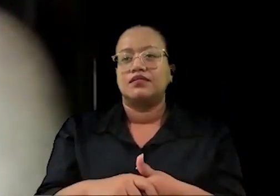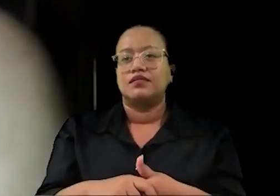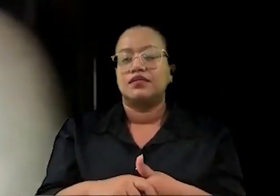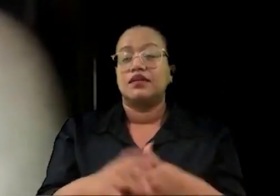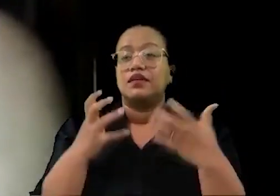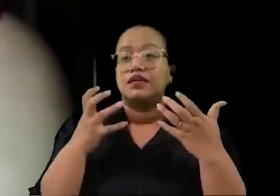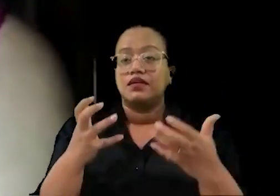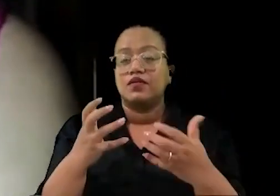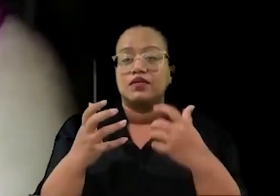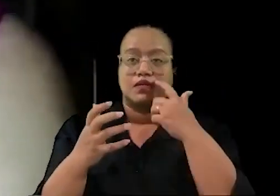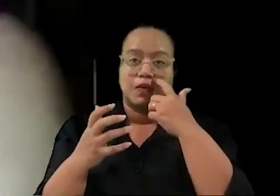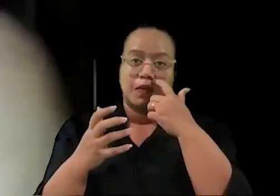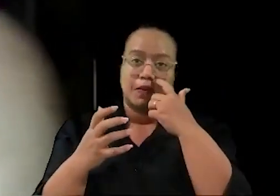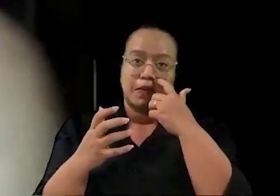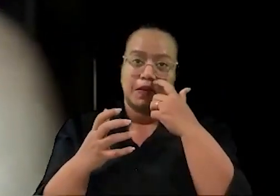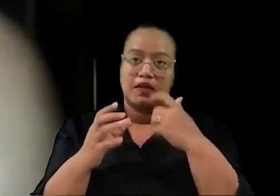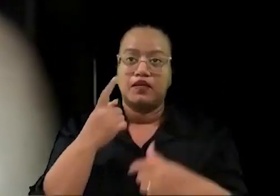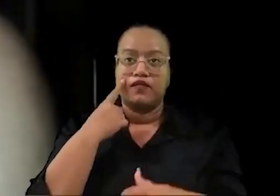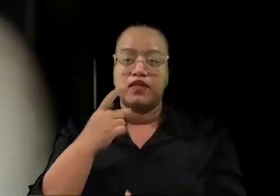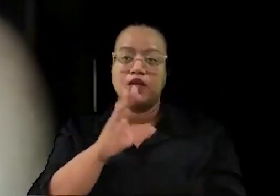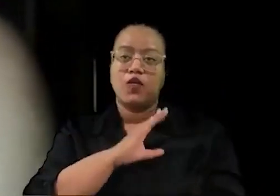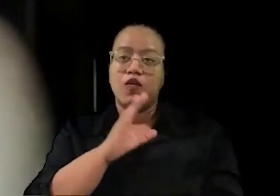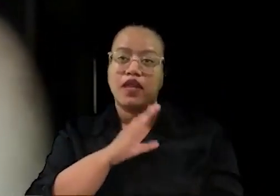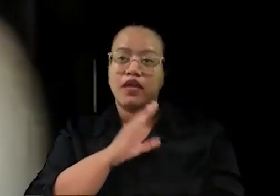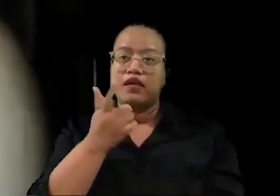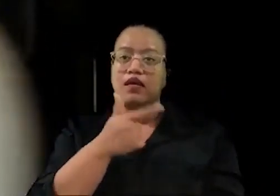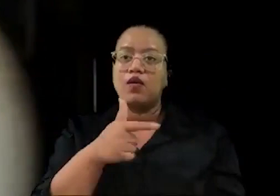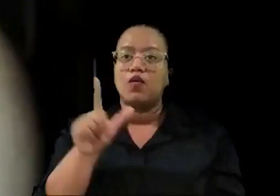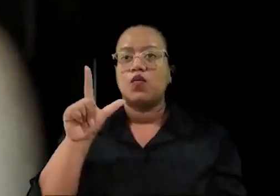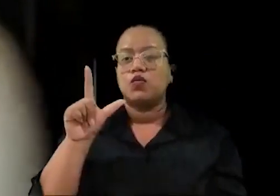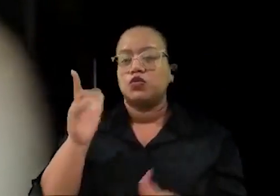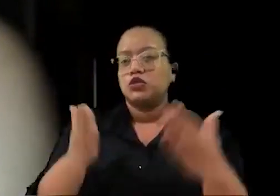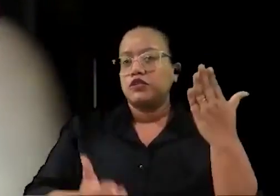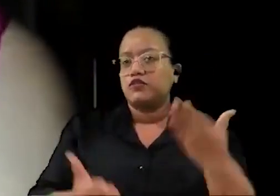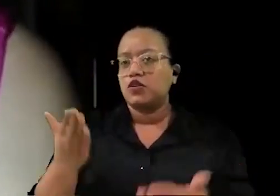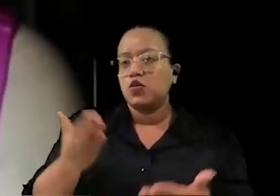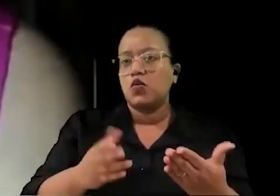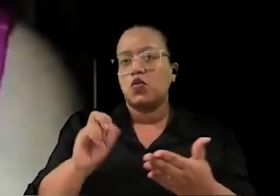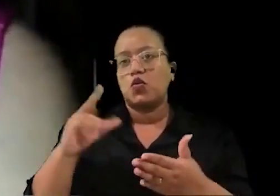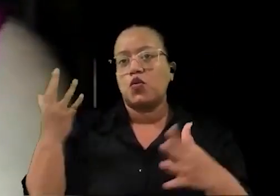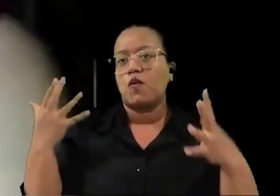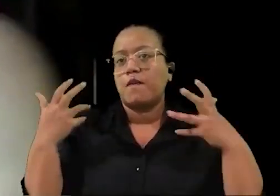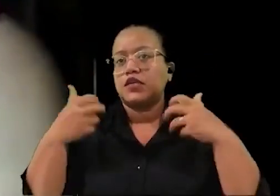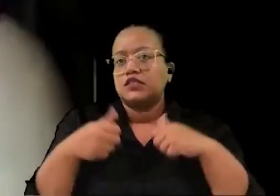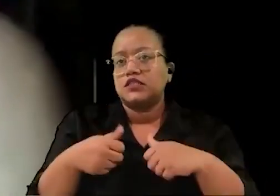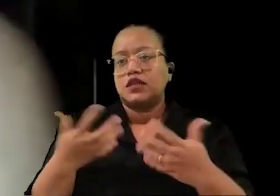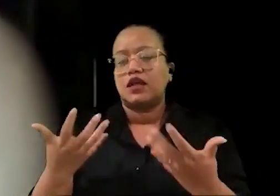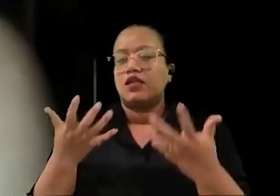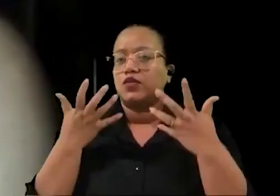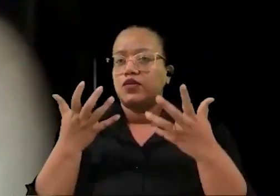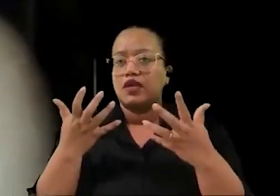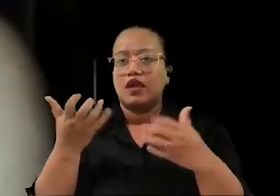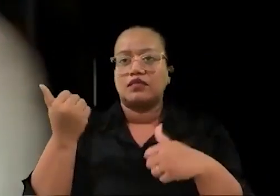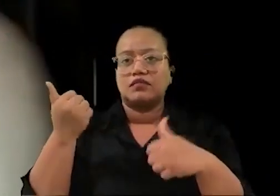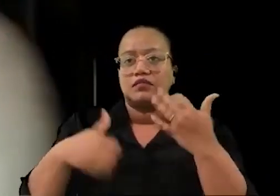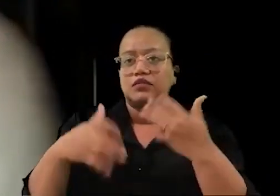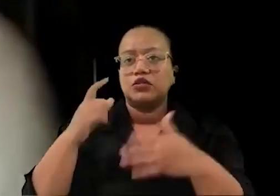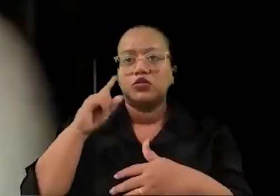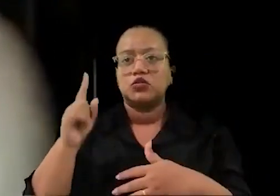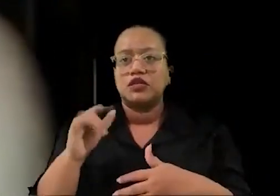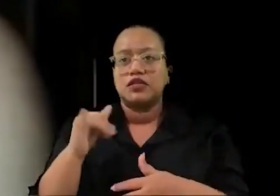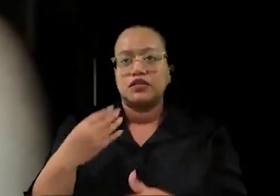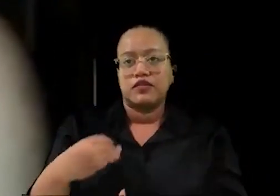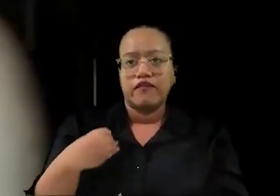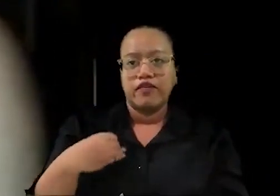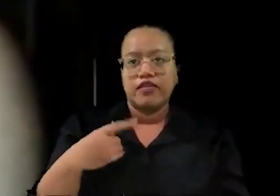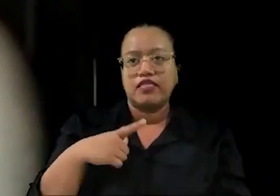tanto servidor como magistrado, queira falar. Não sei se o Naib ainda está aí, mas se quiser a gente abre um pouquinho, não tem problema nenhum.